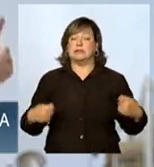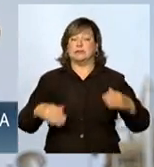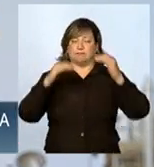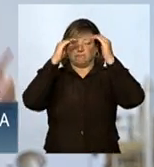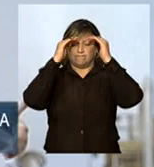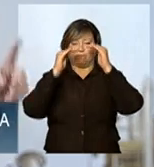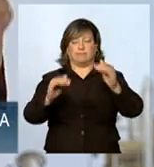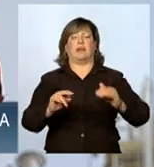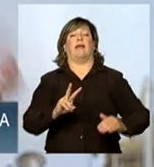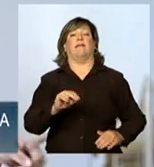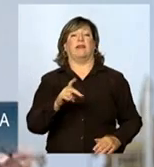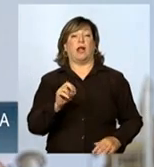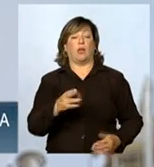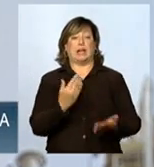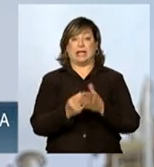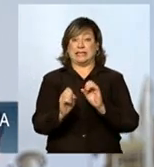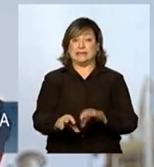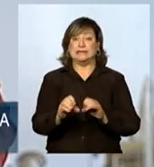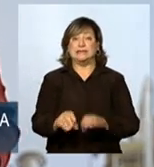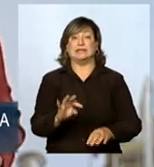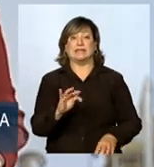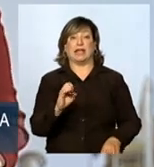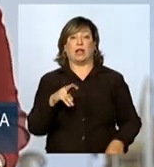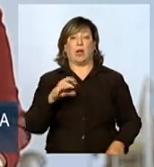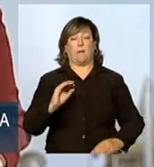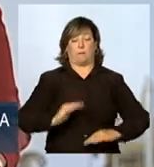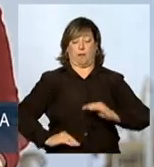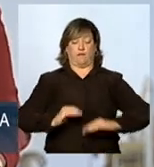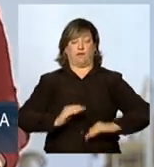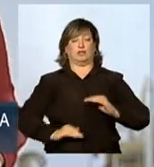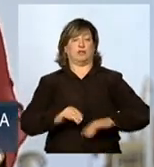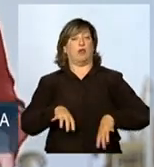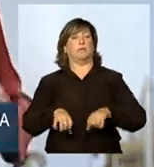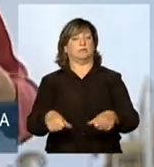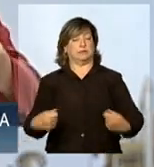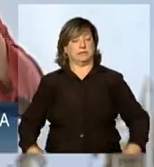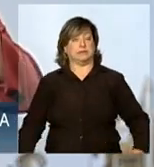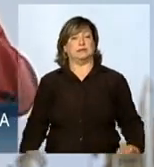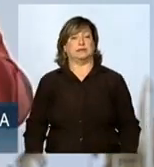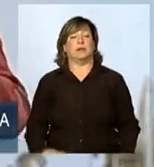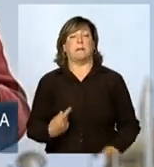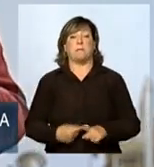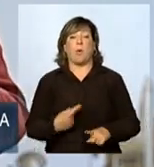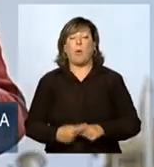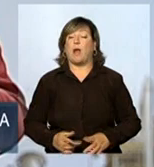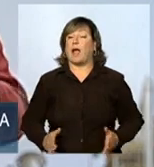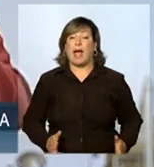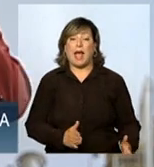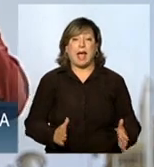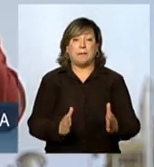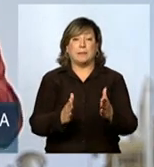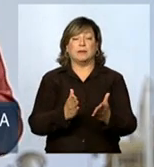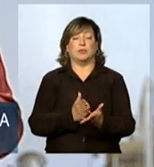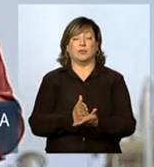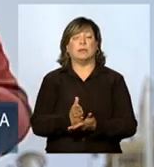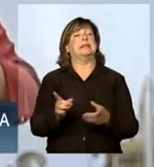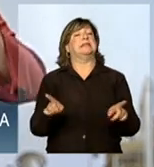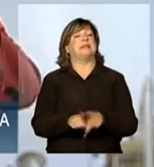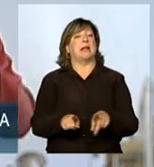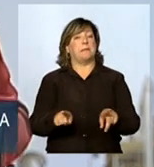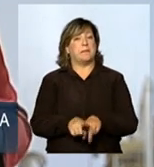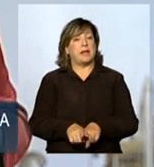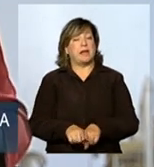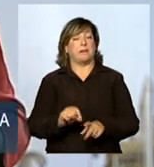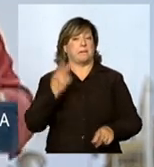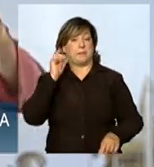valorizar o ensino técnico profissionalizante, porque o caminho também para